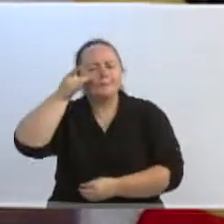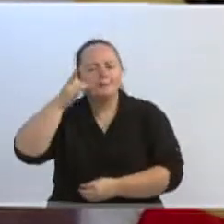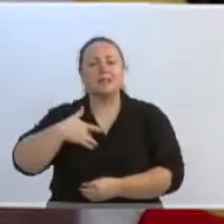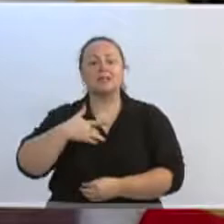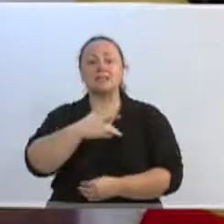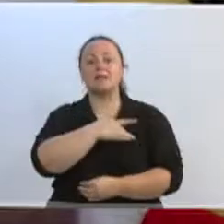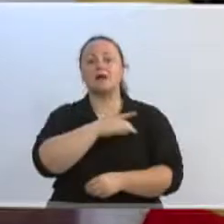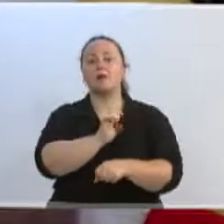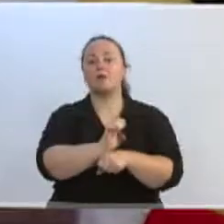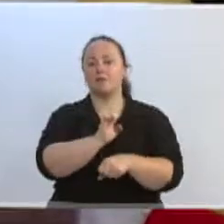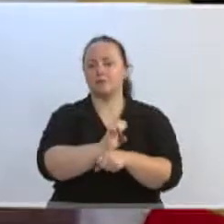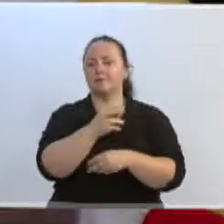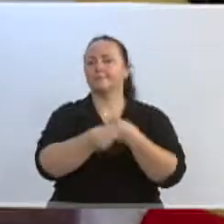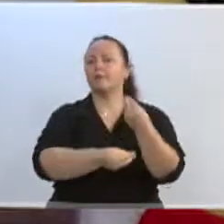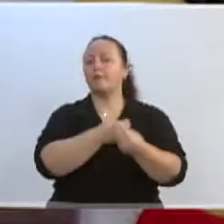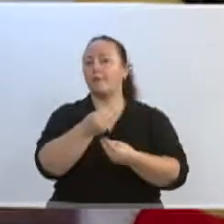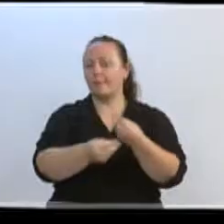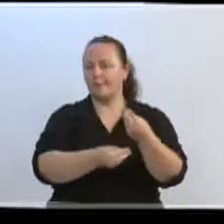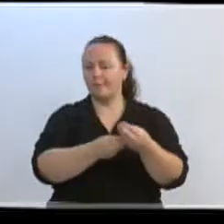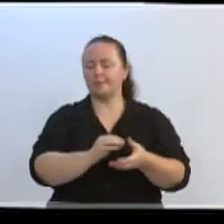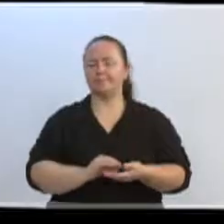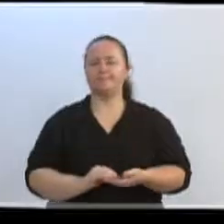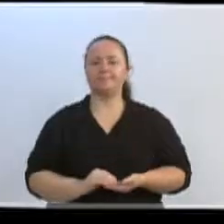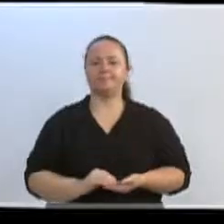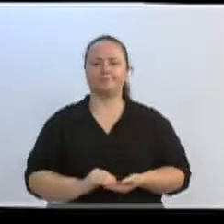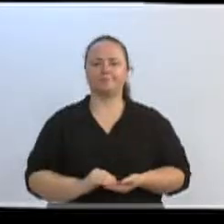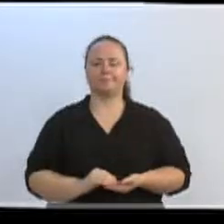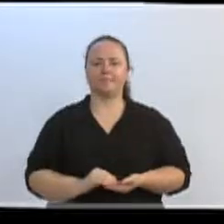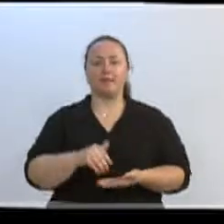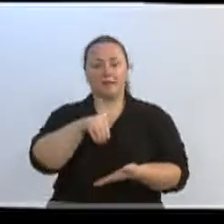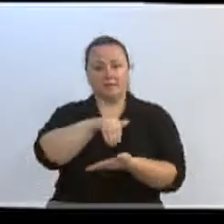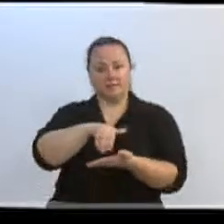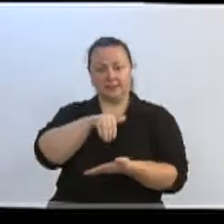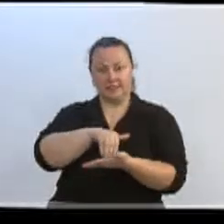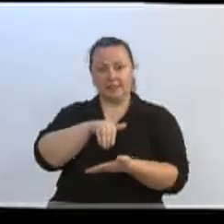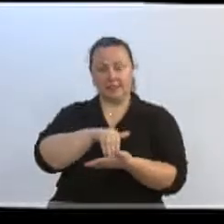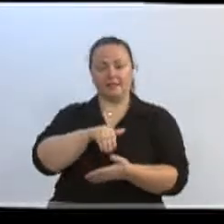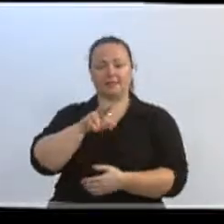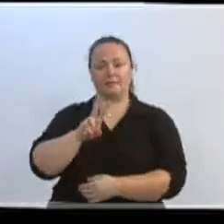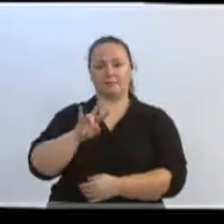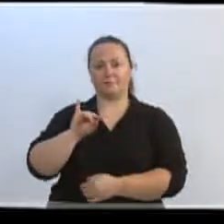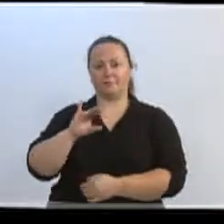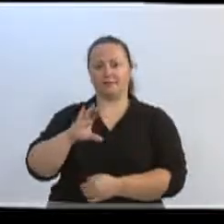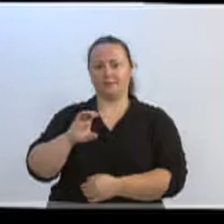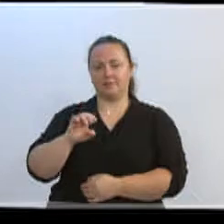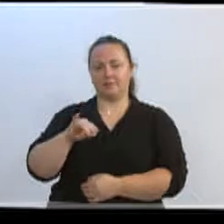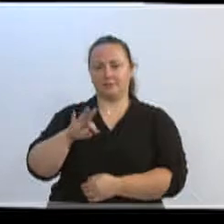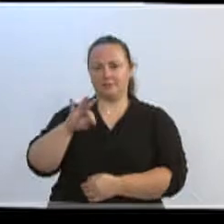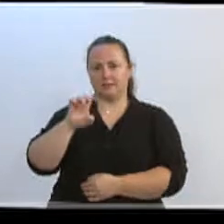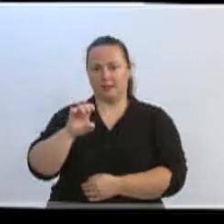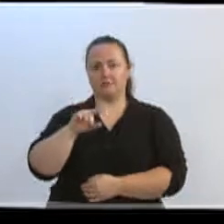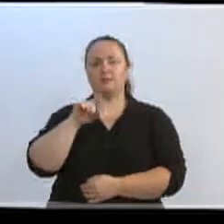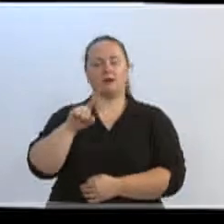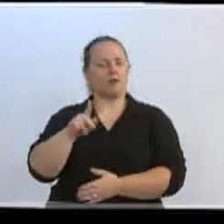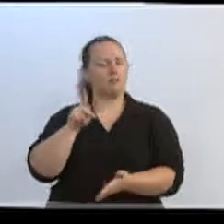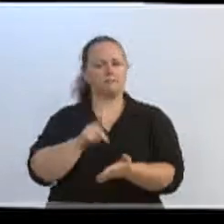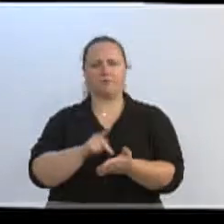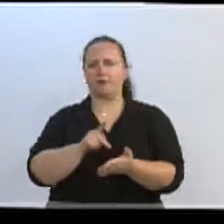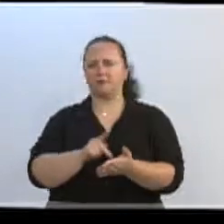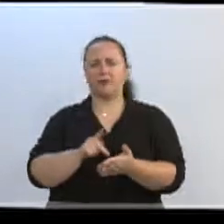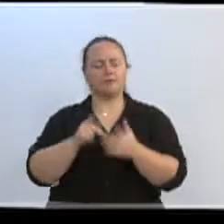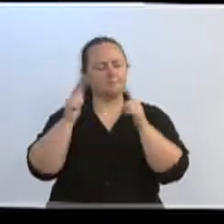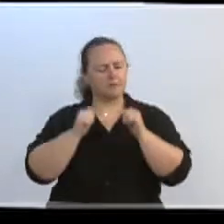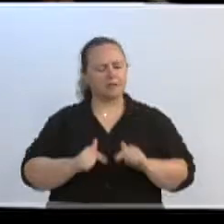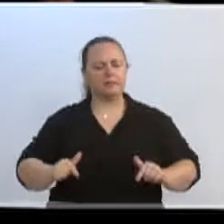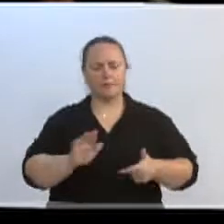estado o secretário vicente caropreso foi foi transparente dizendo que os